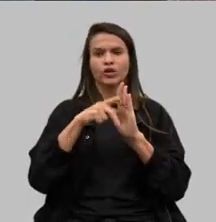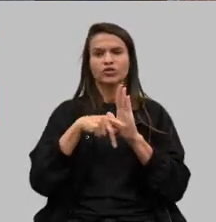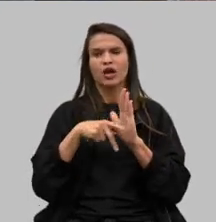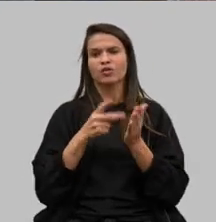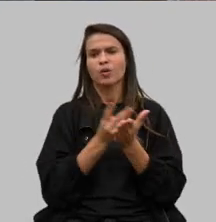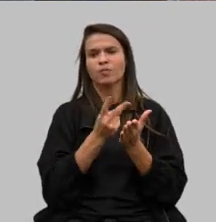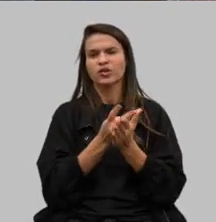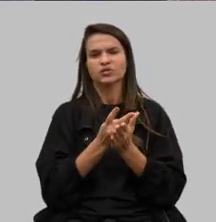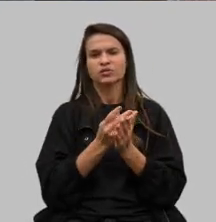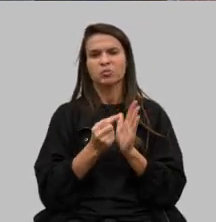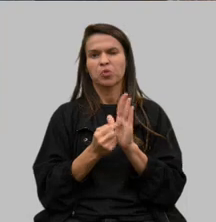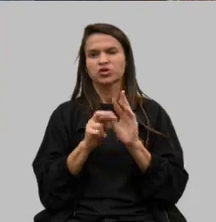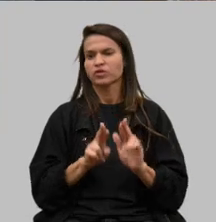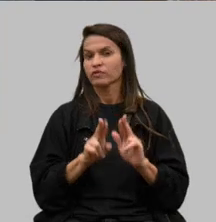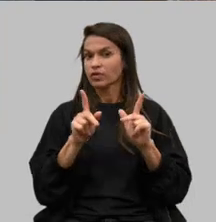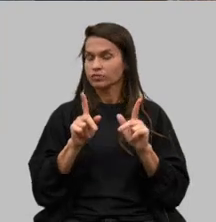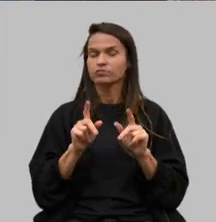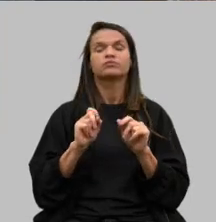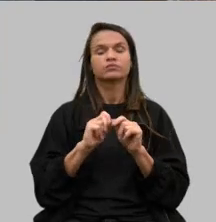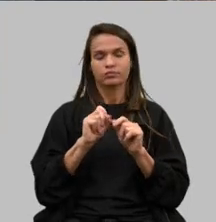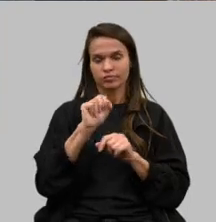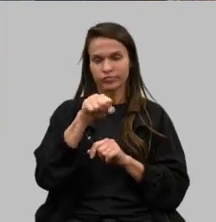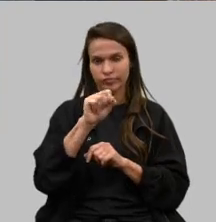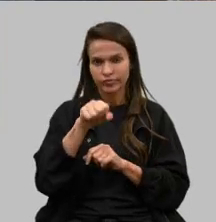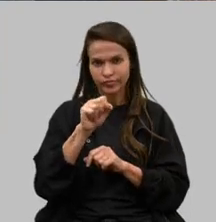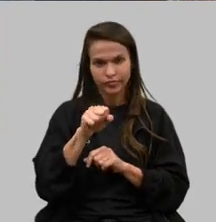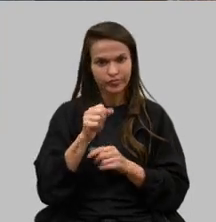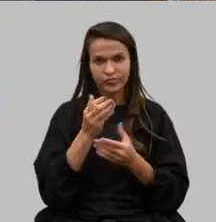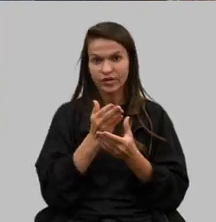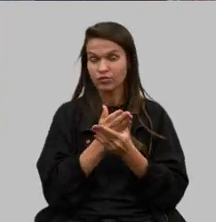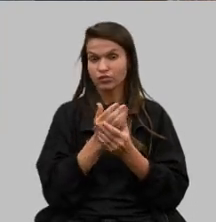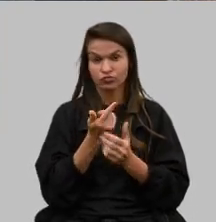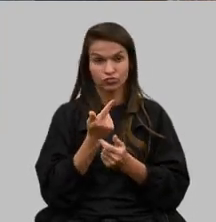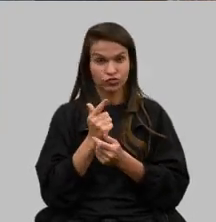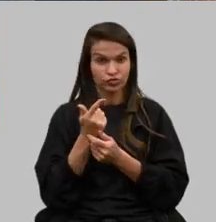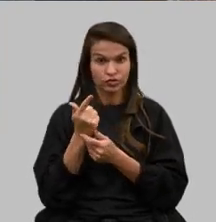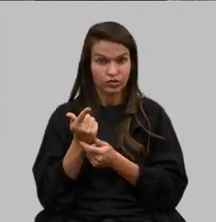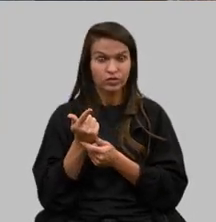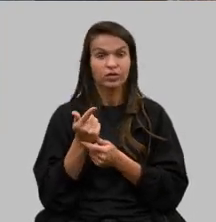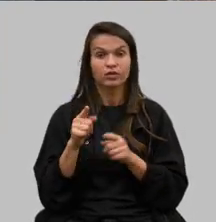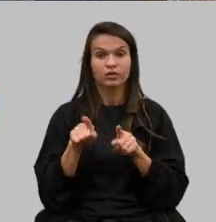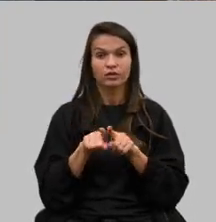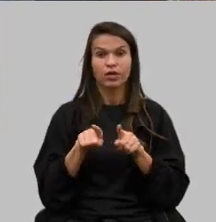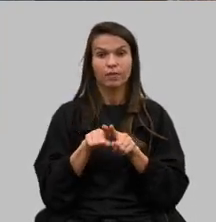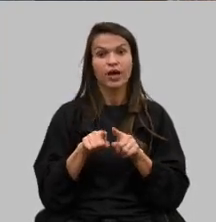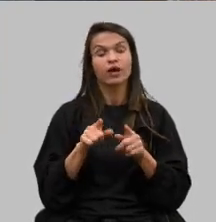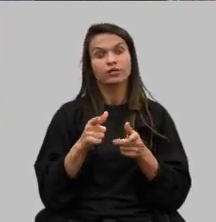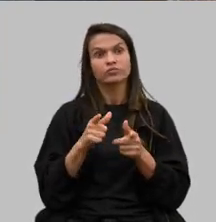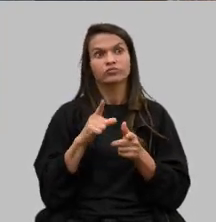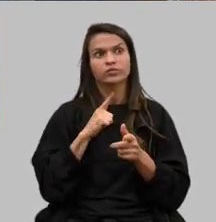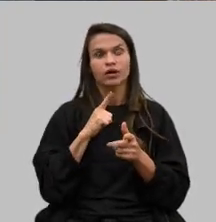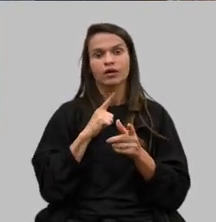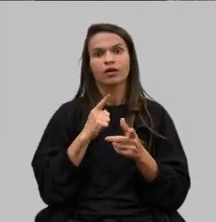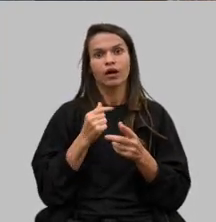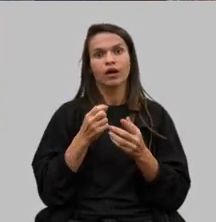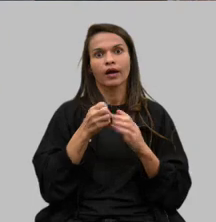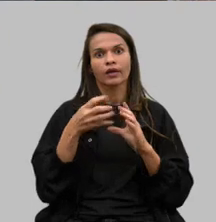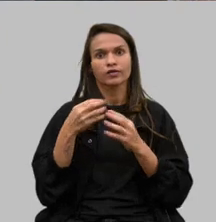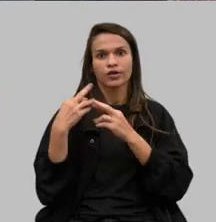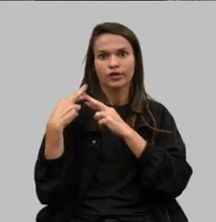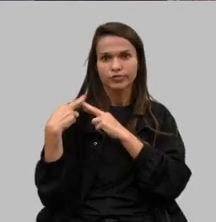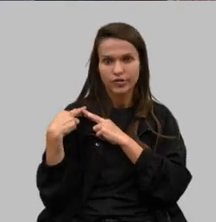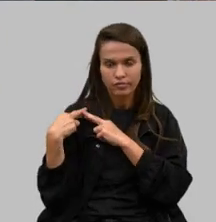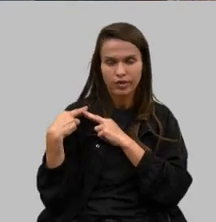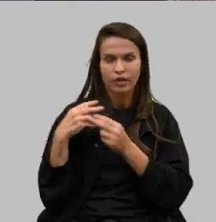faz diferença porque faz se não fizesse diferença essa pasta não existia e não existiam as suas responsabilidades Então eu queria trazer também